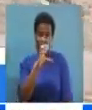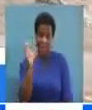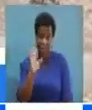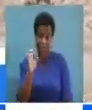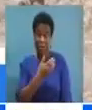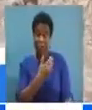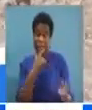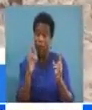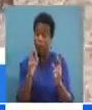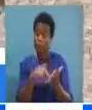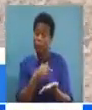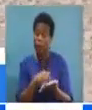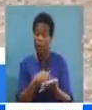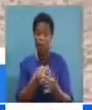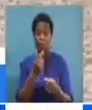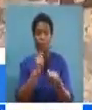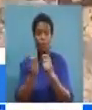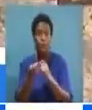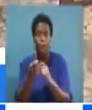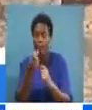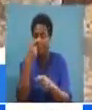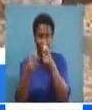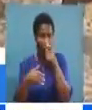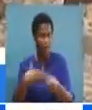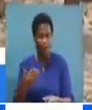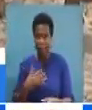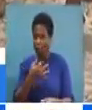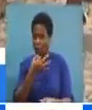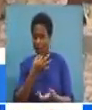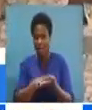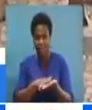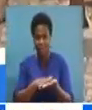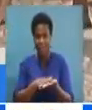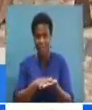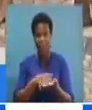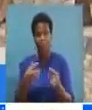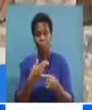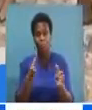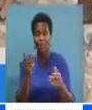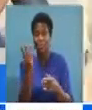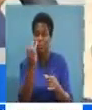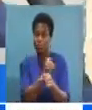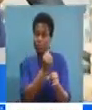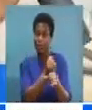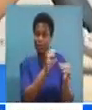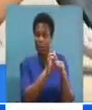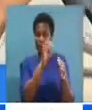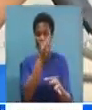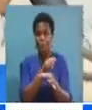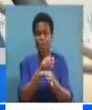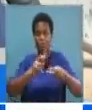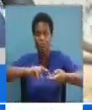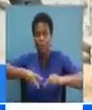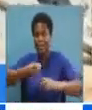comitiva, mas no momento da entrevista ninguém quis prestar declarações à imprensa. Ficam então inauguradas essas 3 obras por ocasião das festas do município do